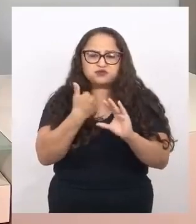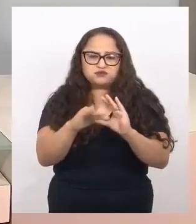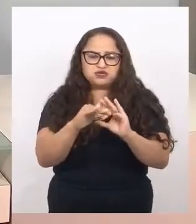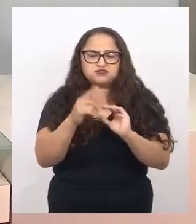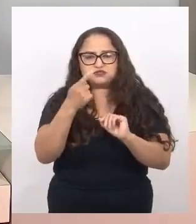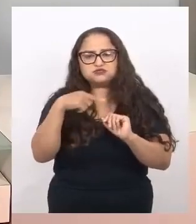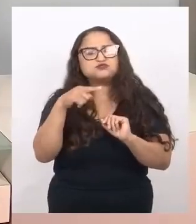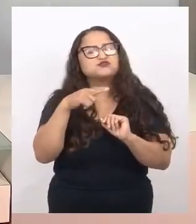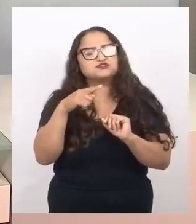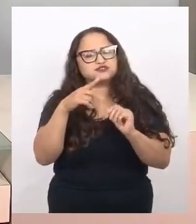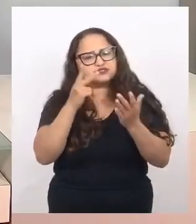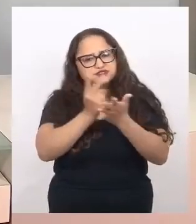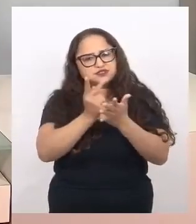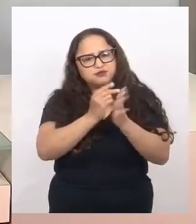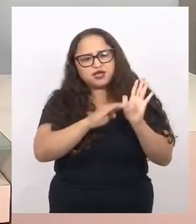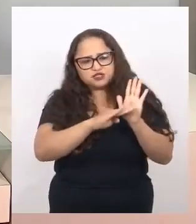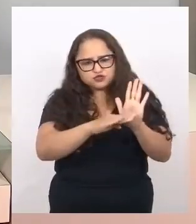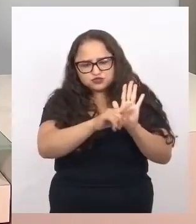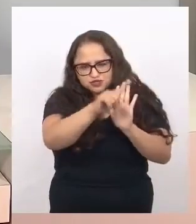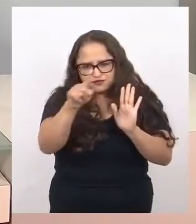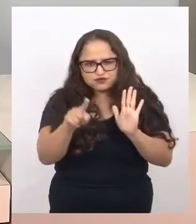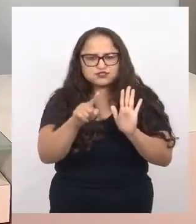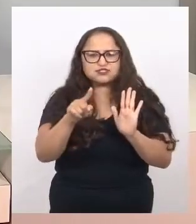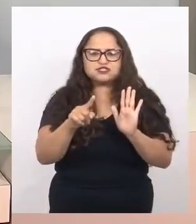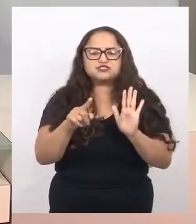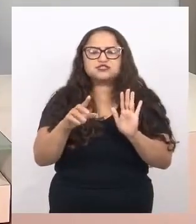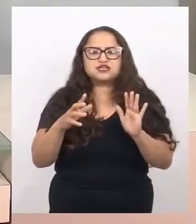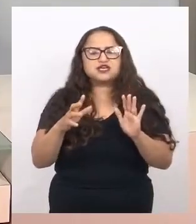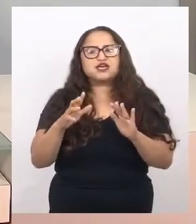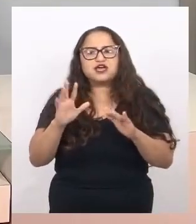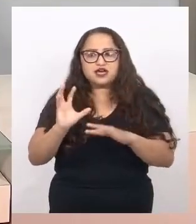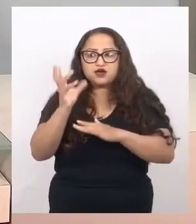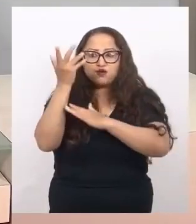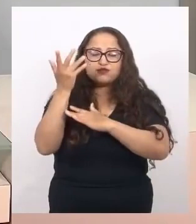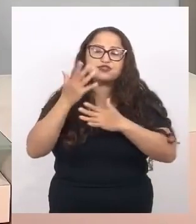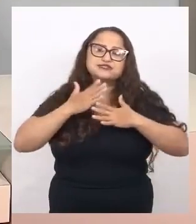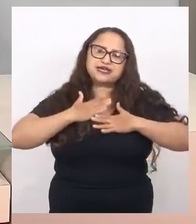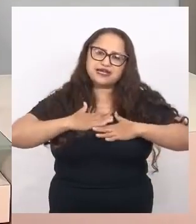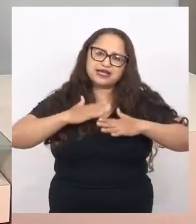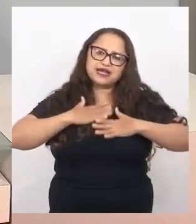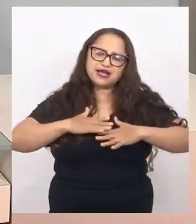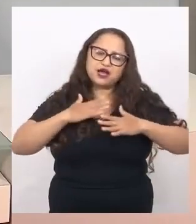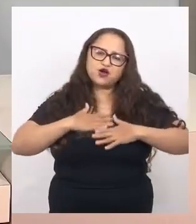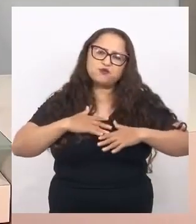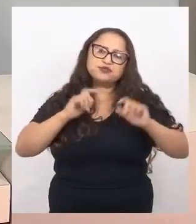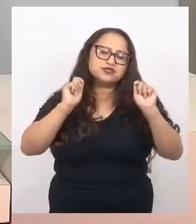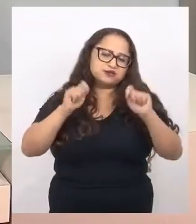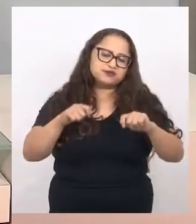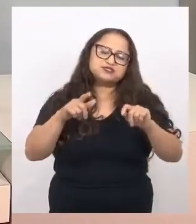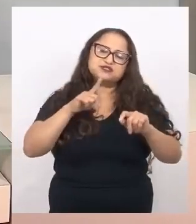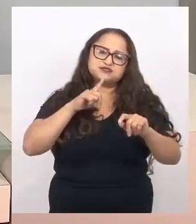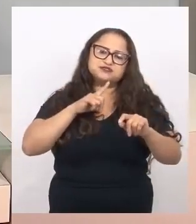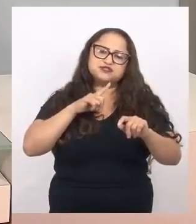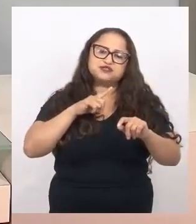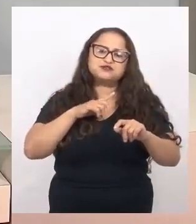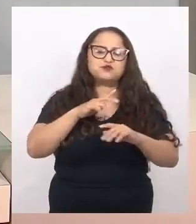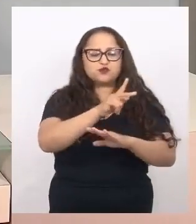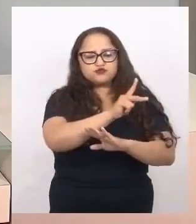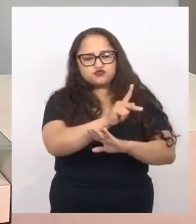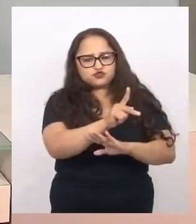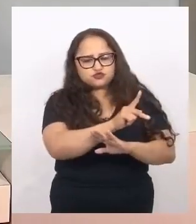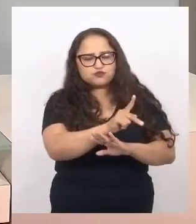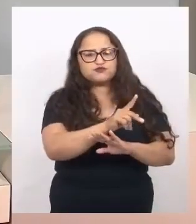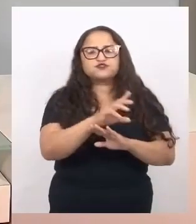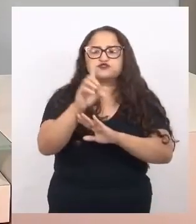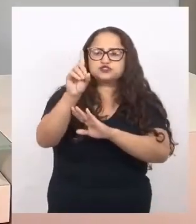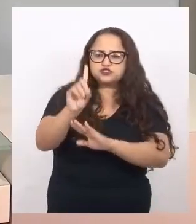à disposição para auxiliar nesse processo para que ele ocorra da forma mais tranquila possível para todas as partes, tanto para os diretores quanto